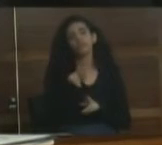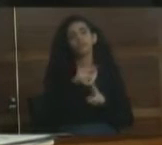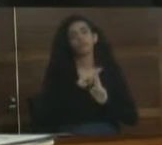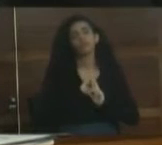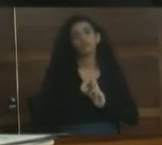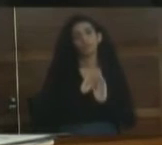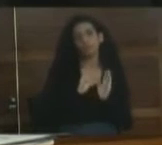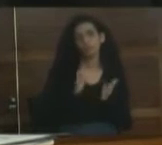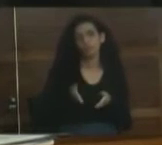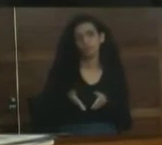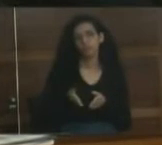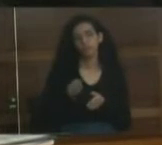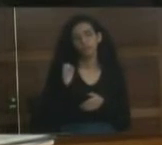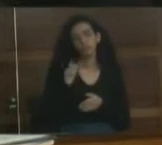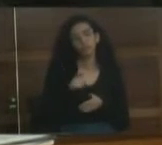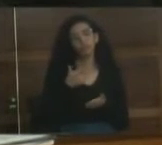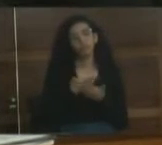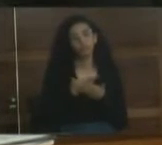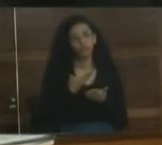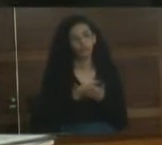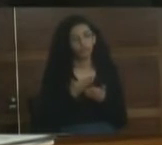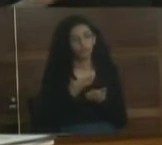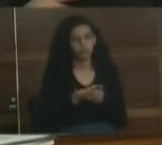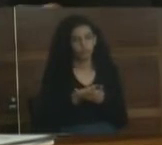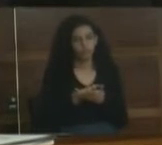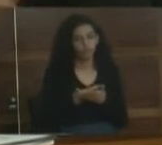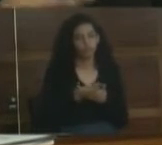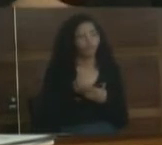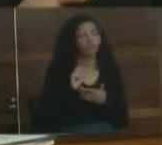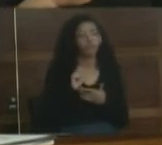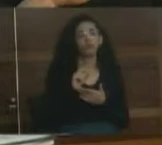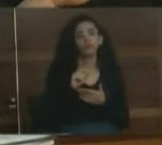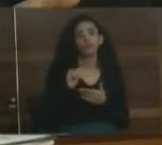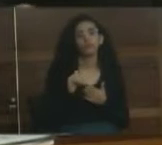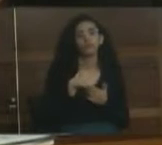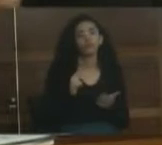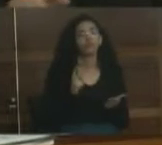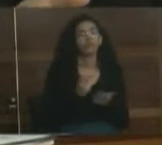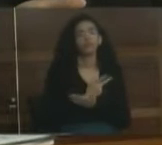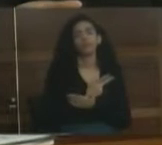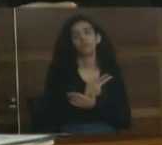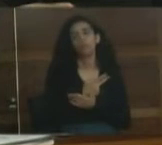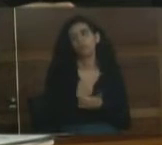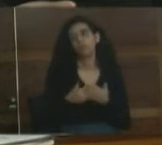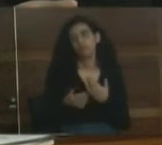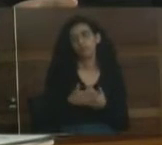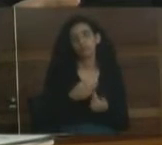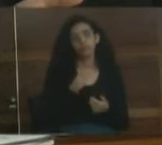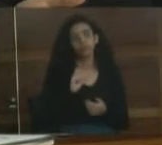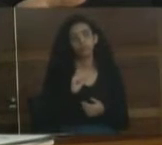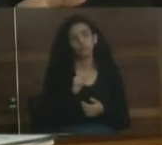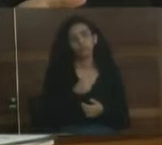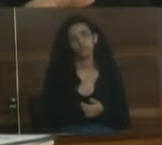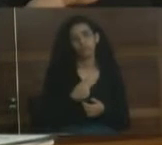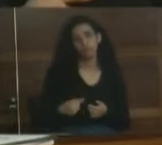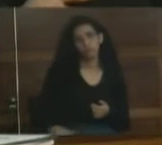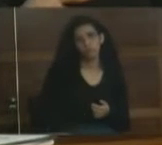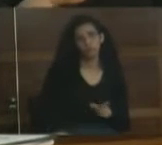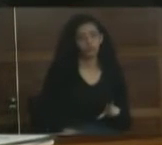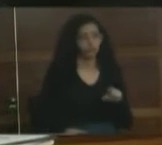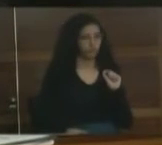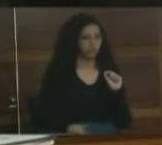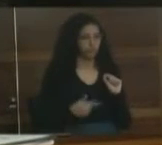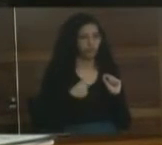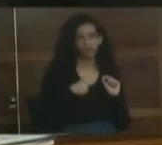caso nesse momento passei o estudo do impacto de pena que o governo a estação com vocês então eu não